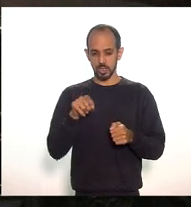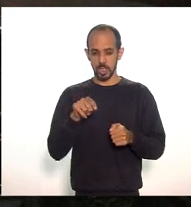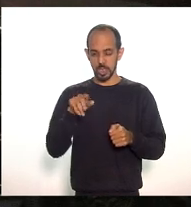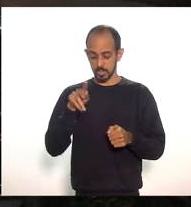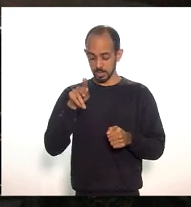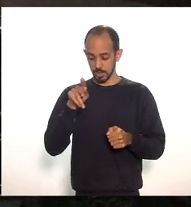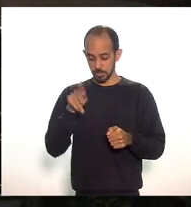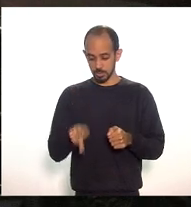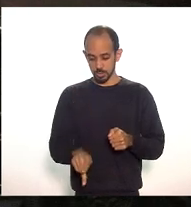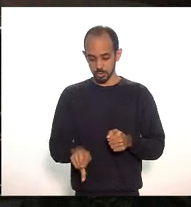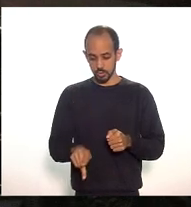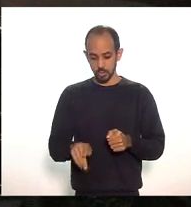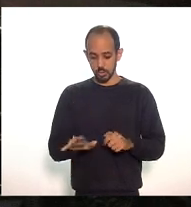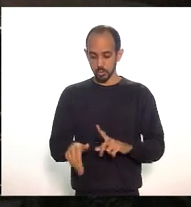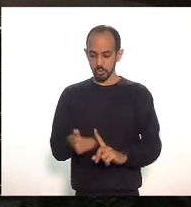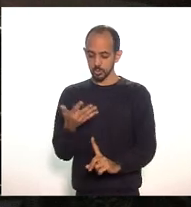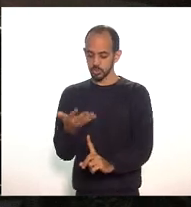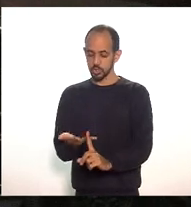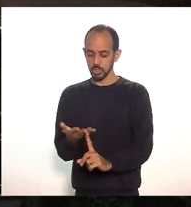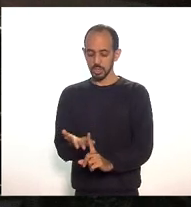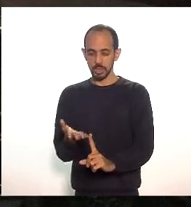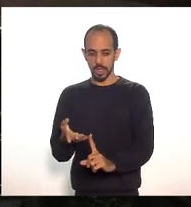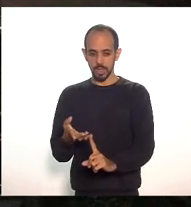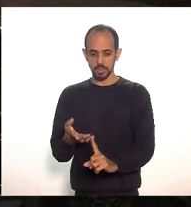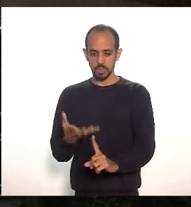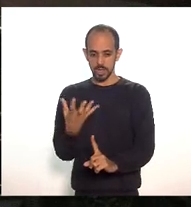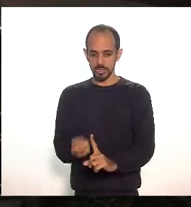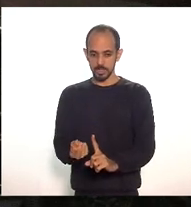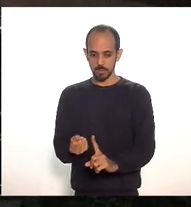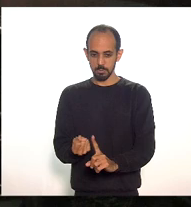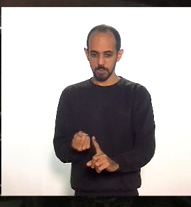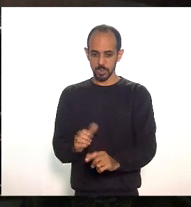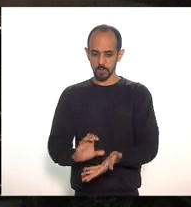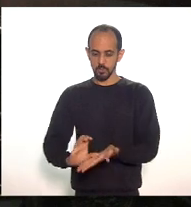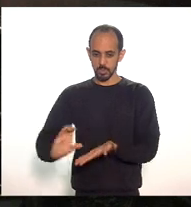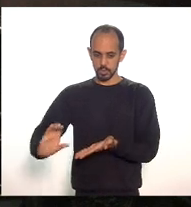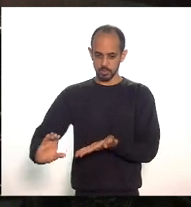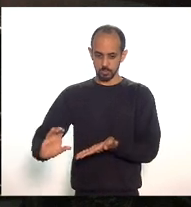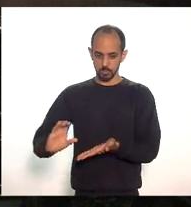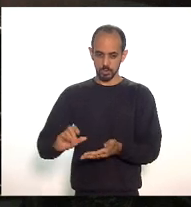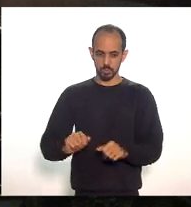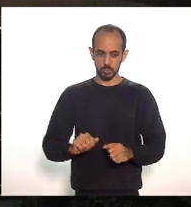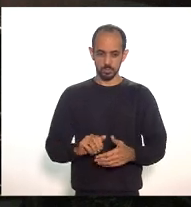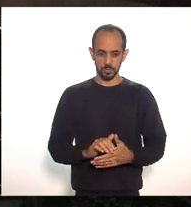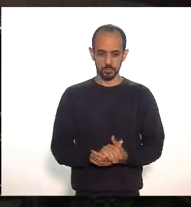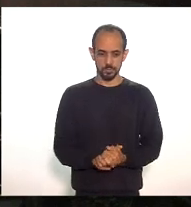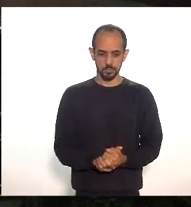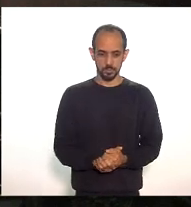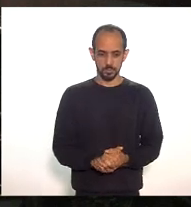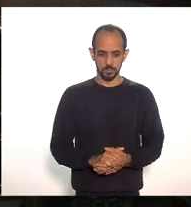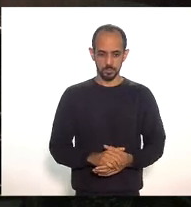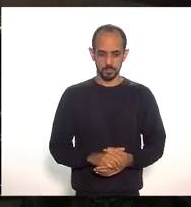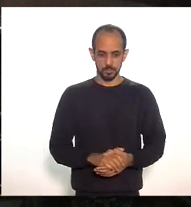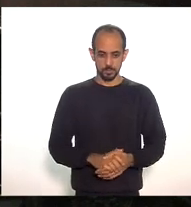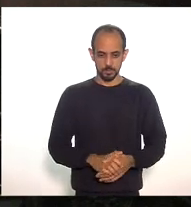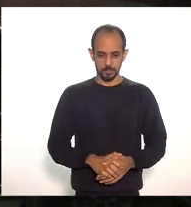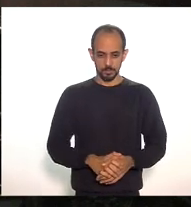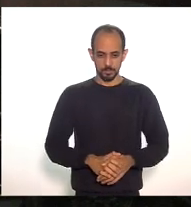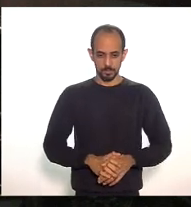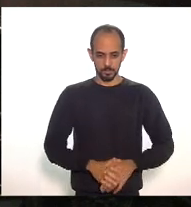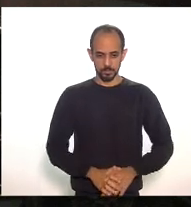da pessoa humana que o saneamento básico recebendo investimentos de forma eficiente a excelência que concede uma parte do que tá deixando